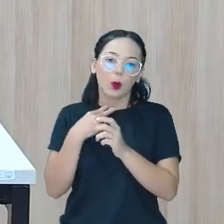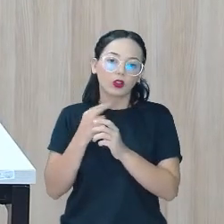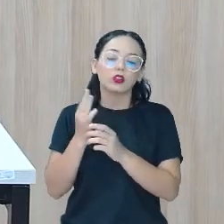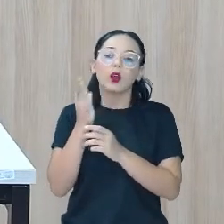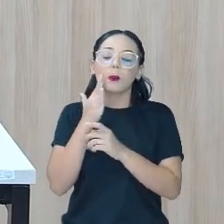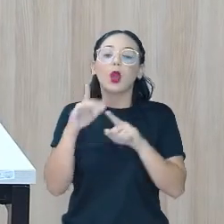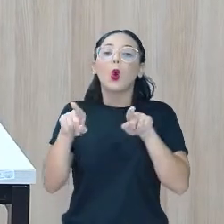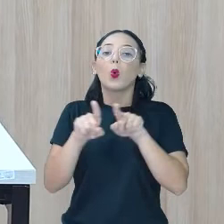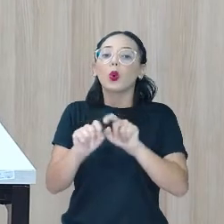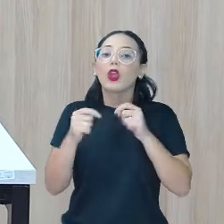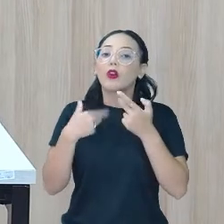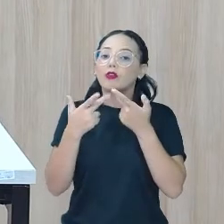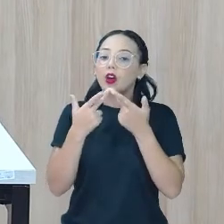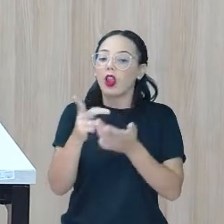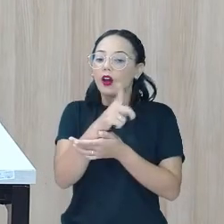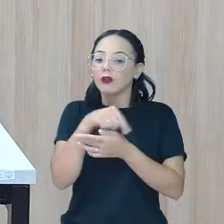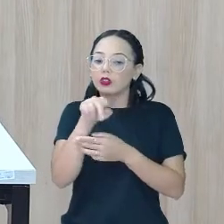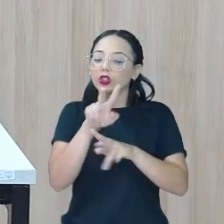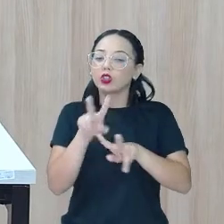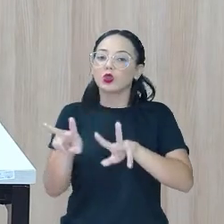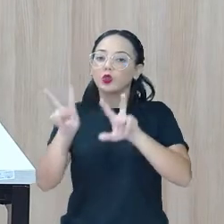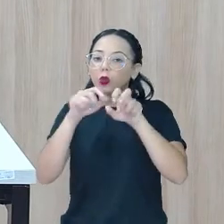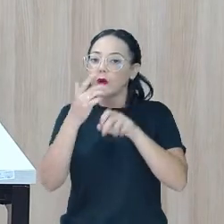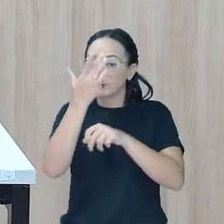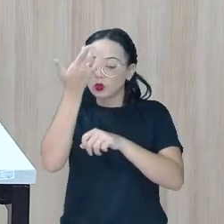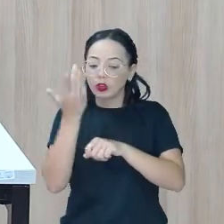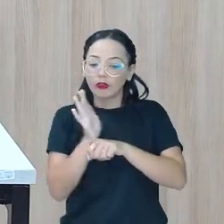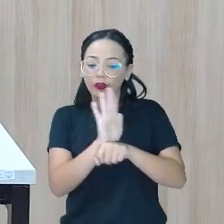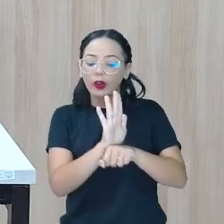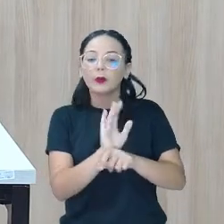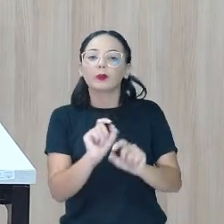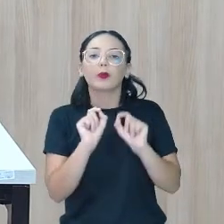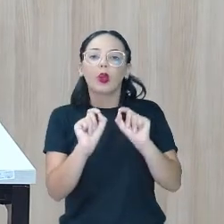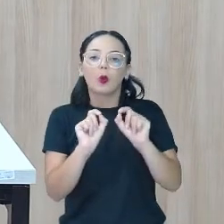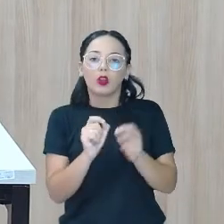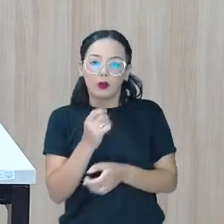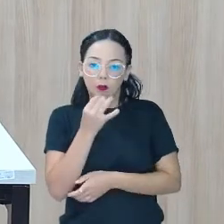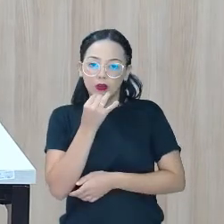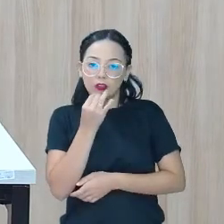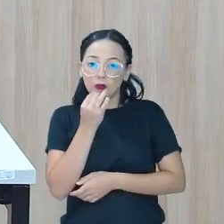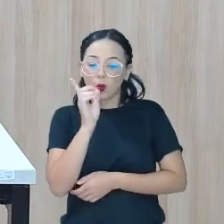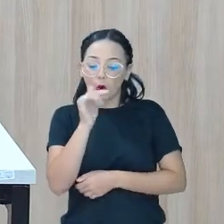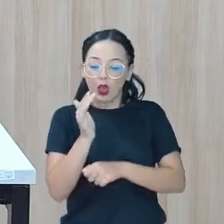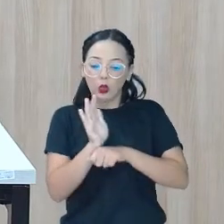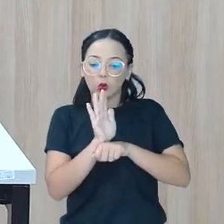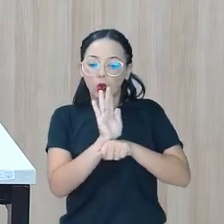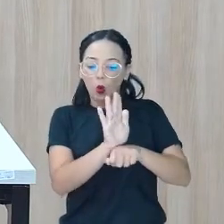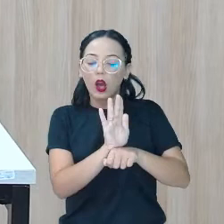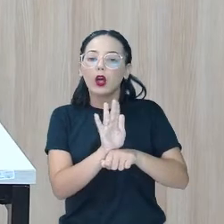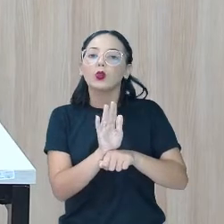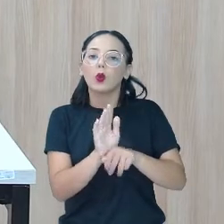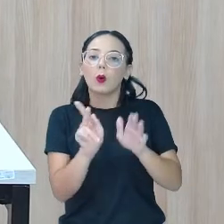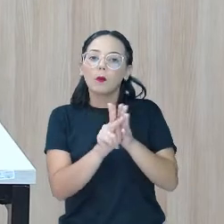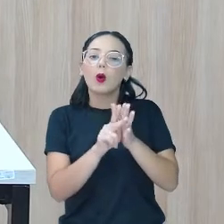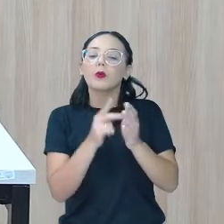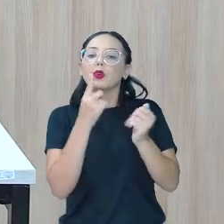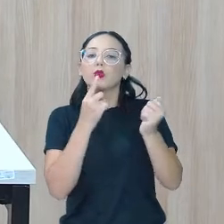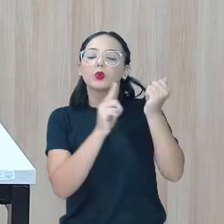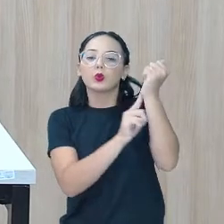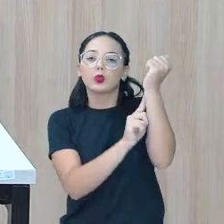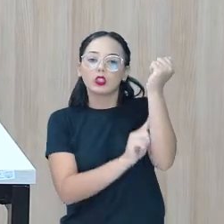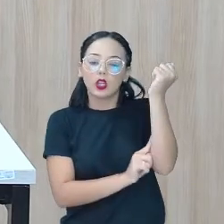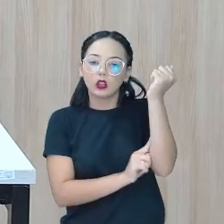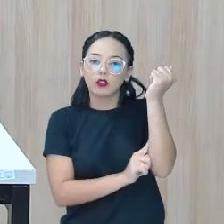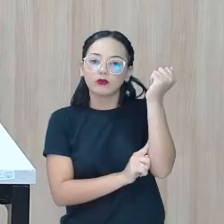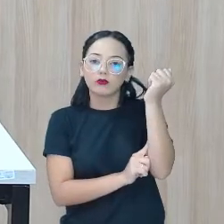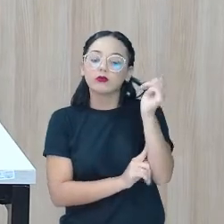Outra coisa que eu gostaria de dizer em relação ao doador de sangue é que é doado uma quantidade de sangue.